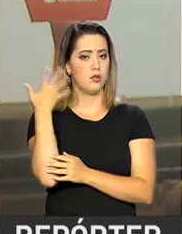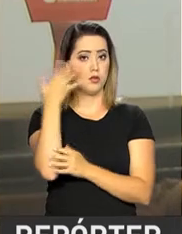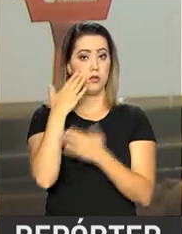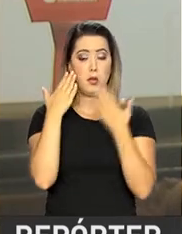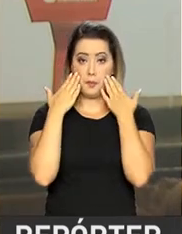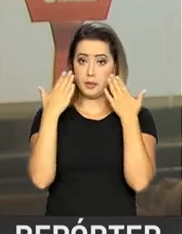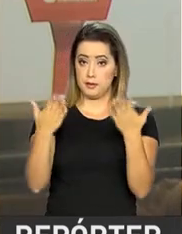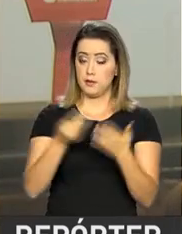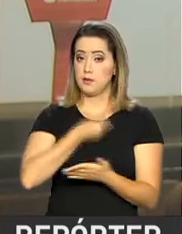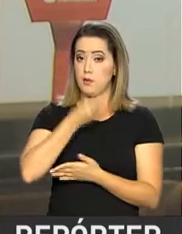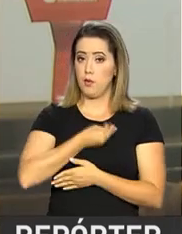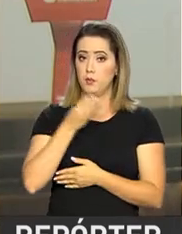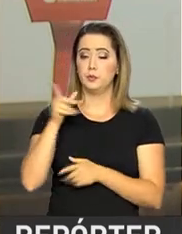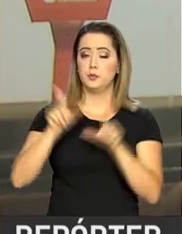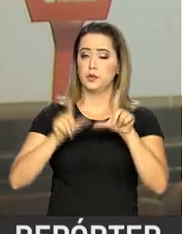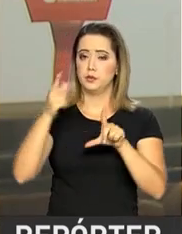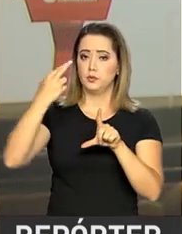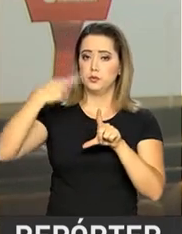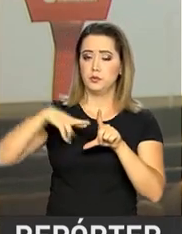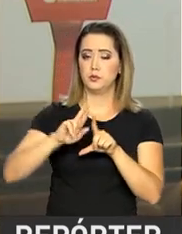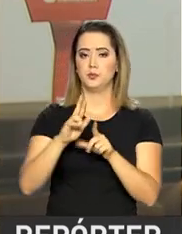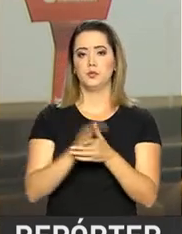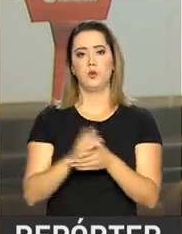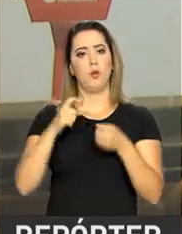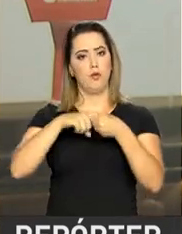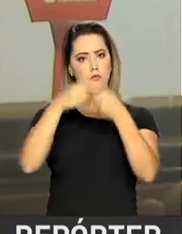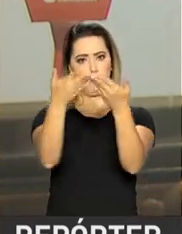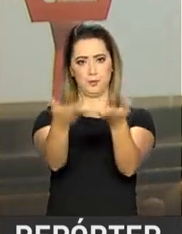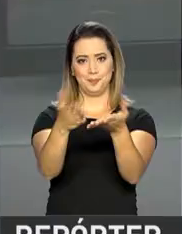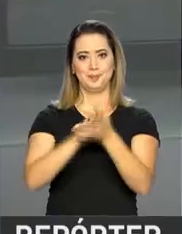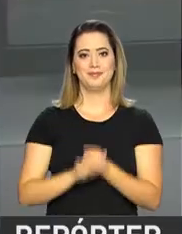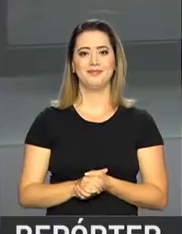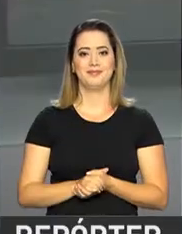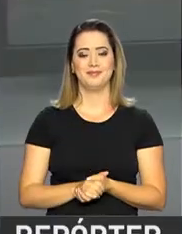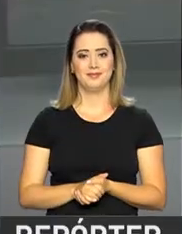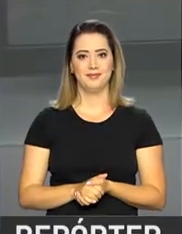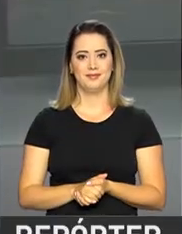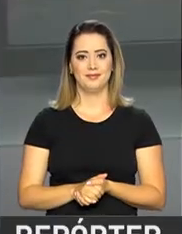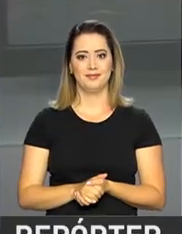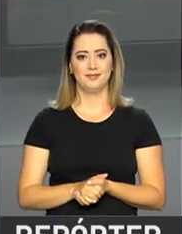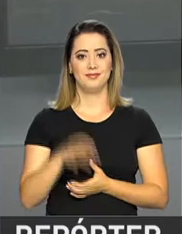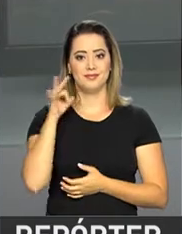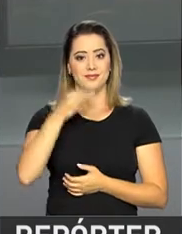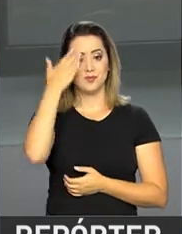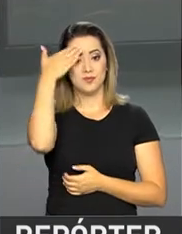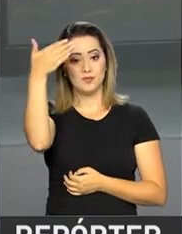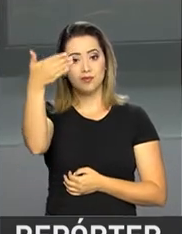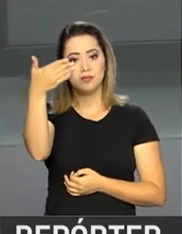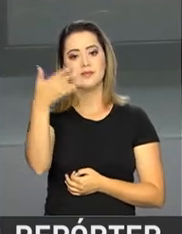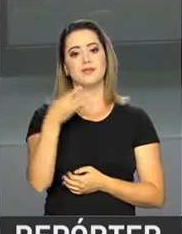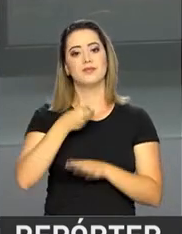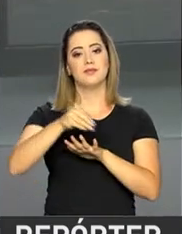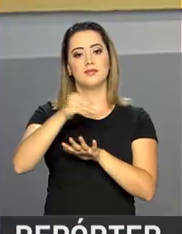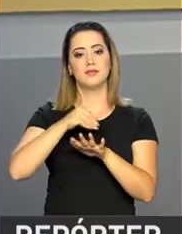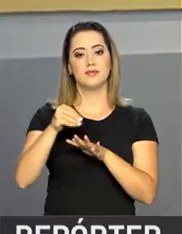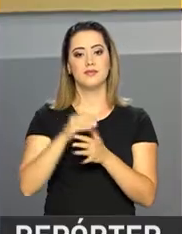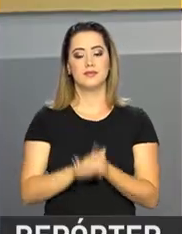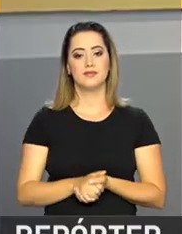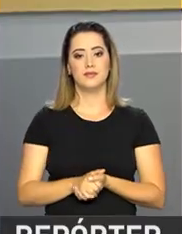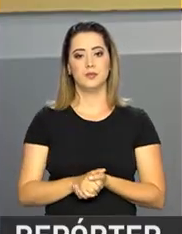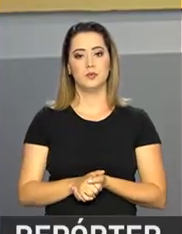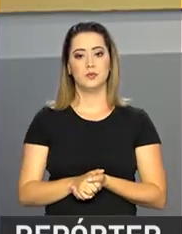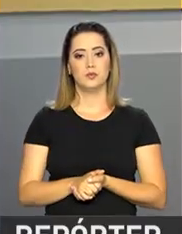transmitido ao vivo pela tv nbr carol eu volto com você no estúdio em brasília obrigada pelas informações é luiz